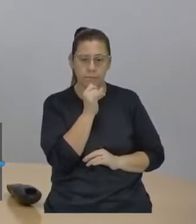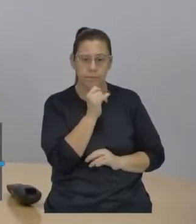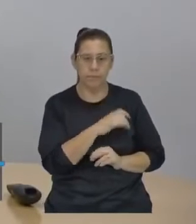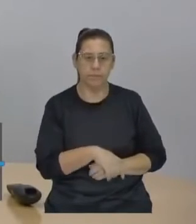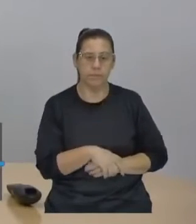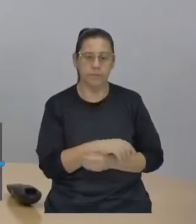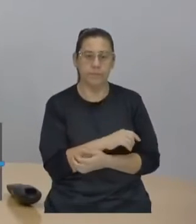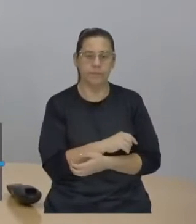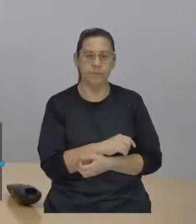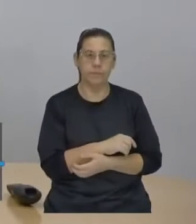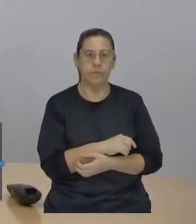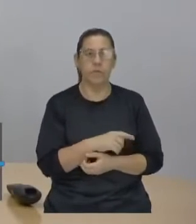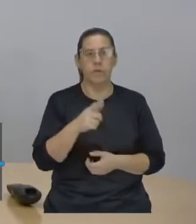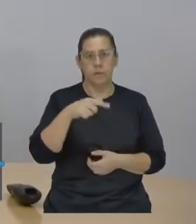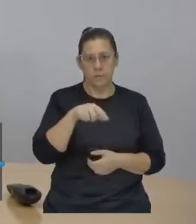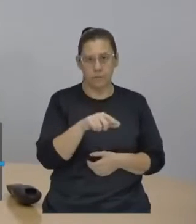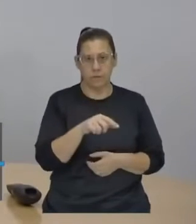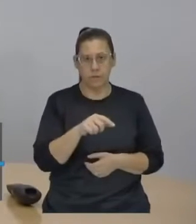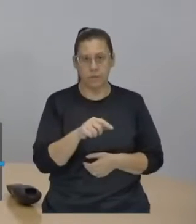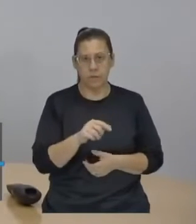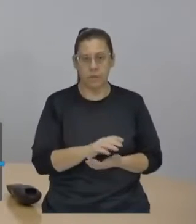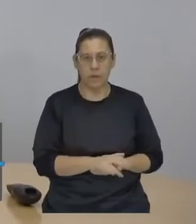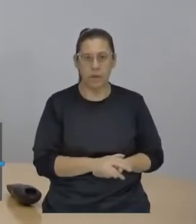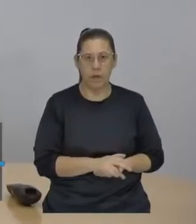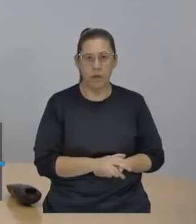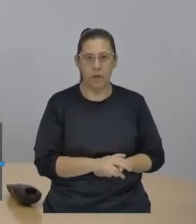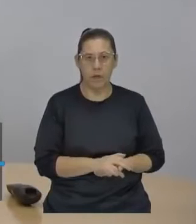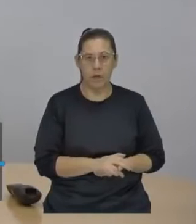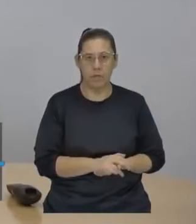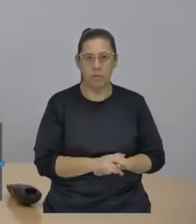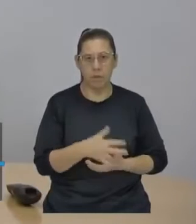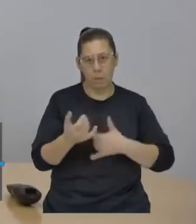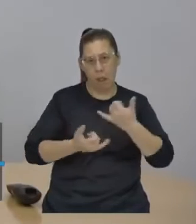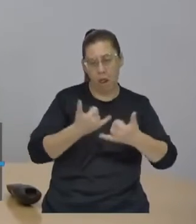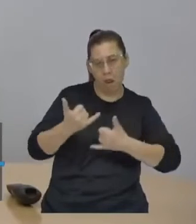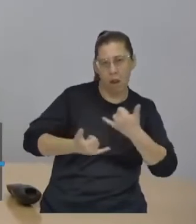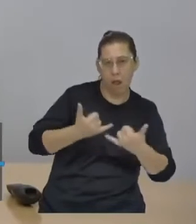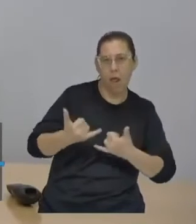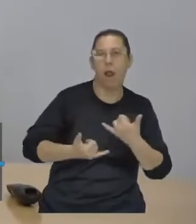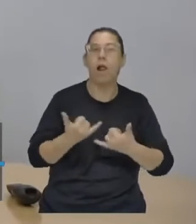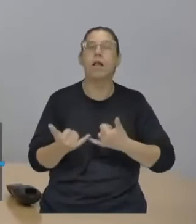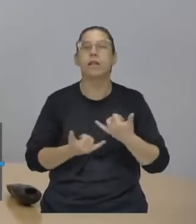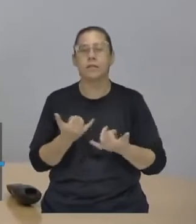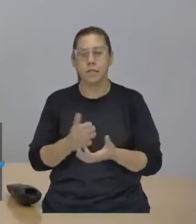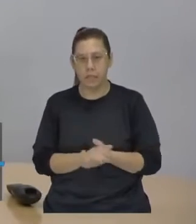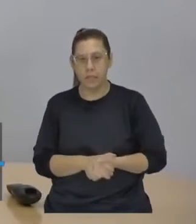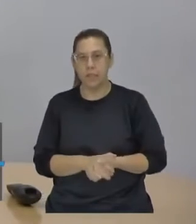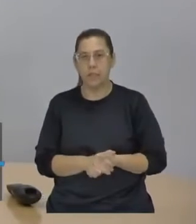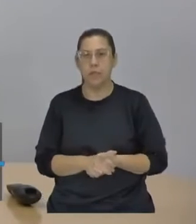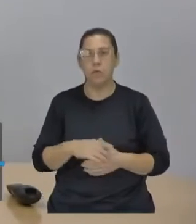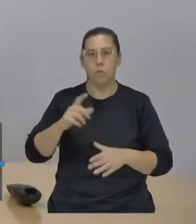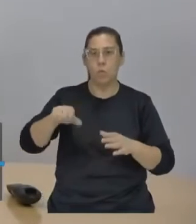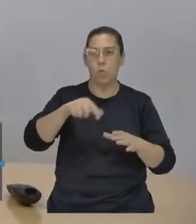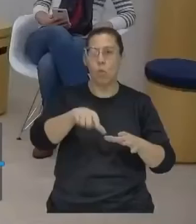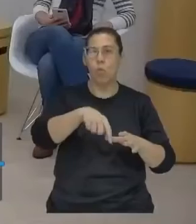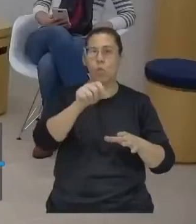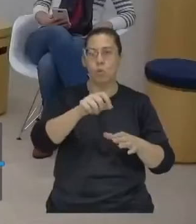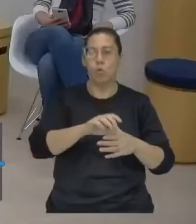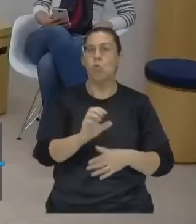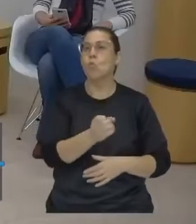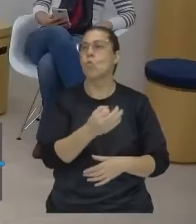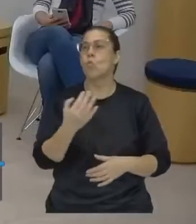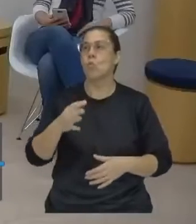por exemplo, você está jogando bingo, ou você jogou na Mega Sena e você fez quantos, acertou quantos?